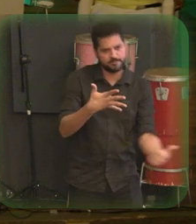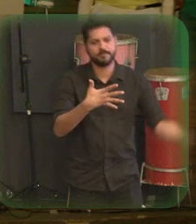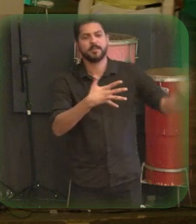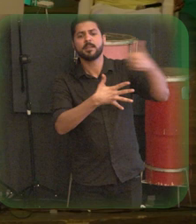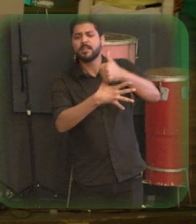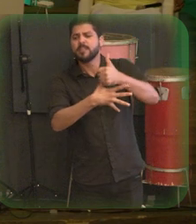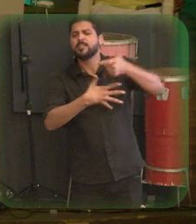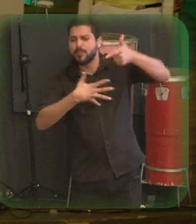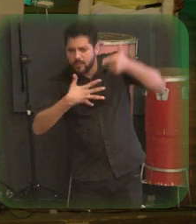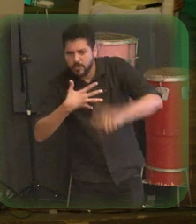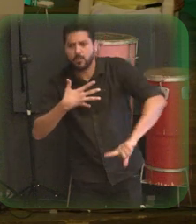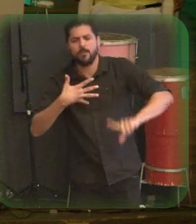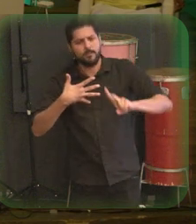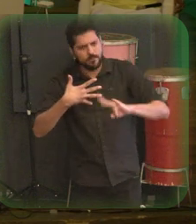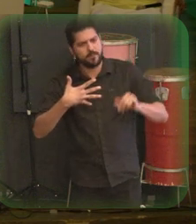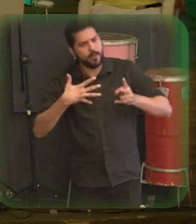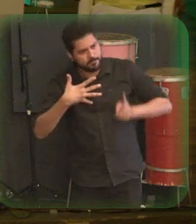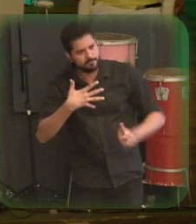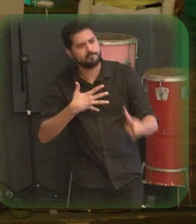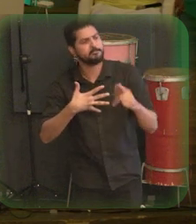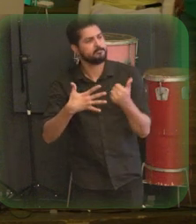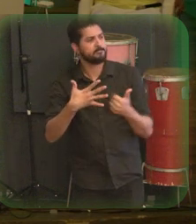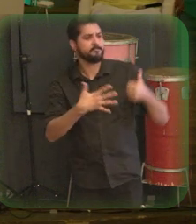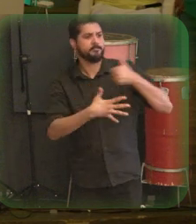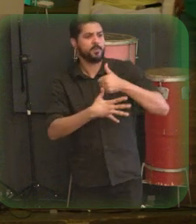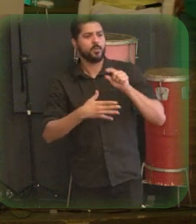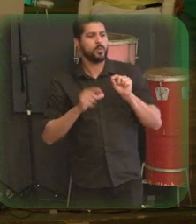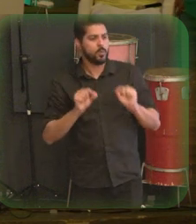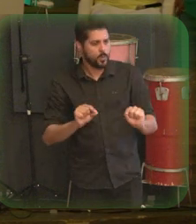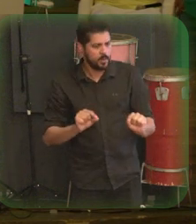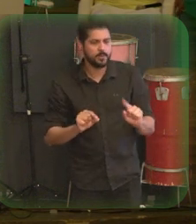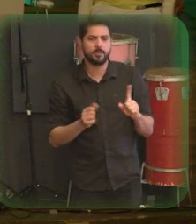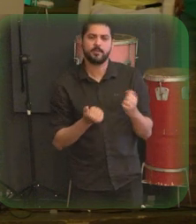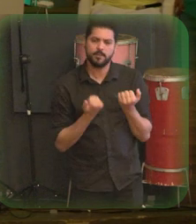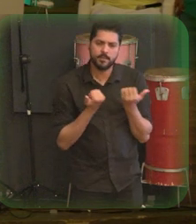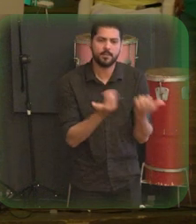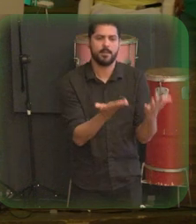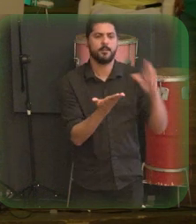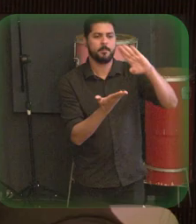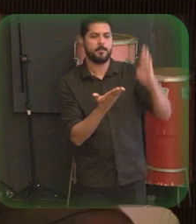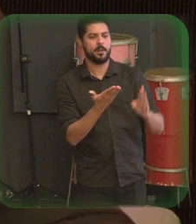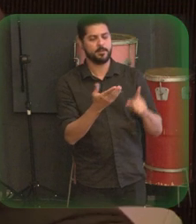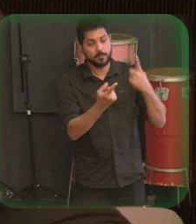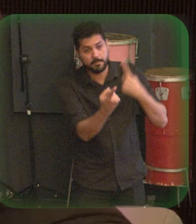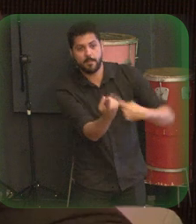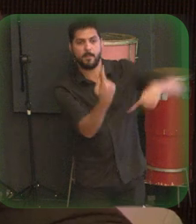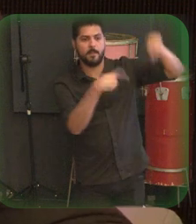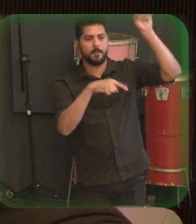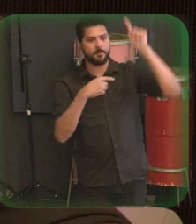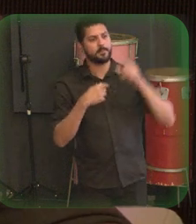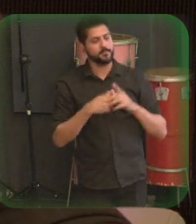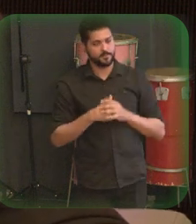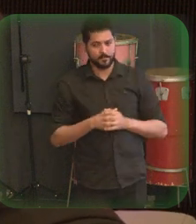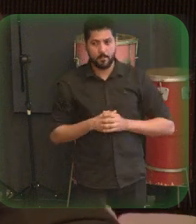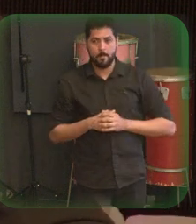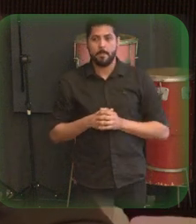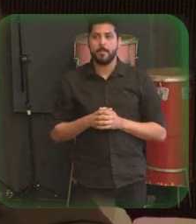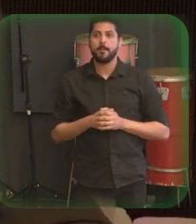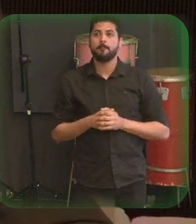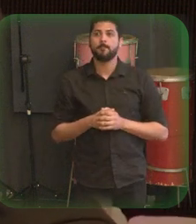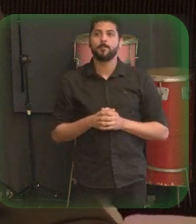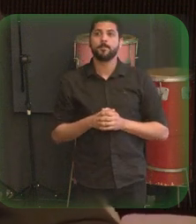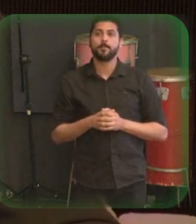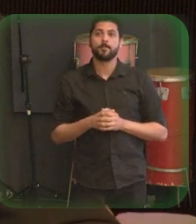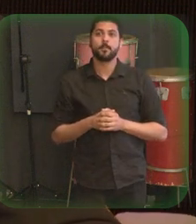no lugar que precisa estar para promover a transformação que esse país precisa. Laura já falou muita coisa, né, sobre